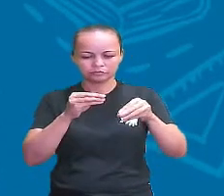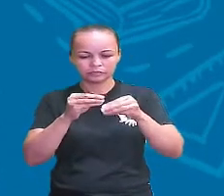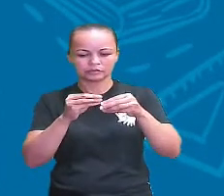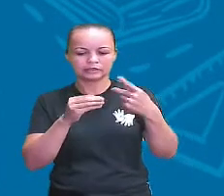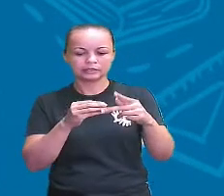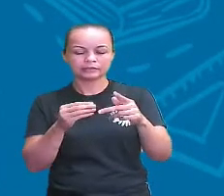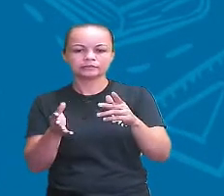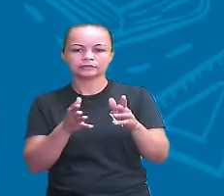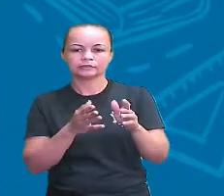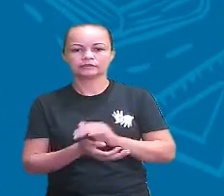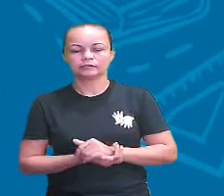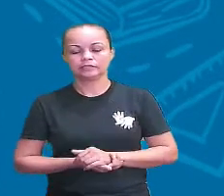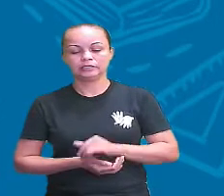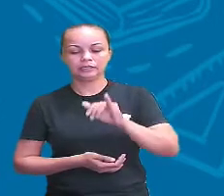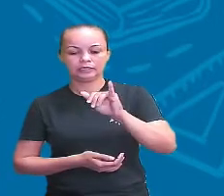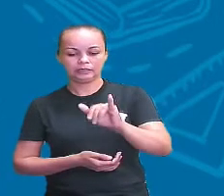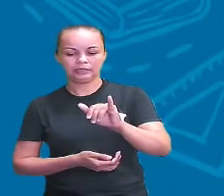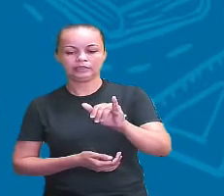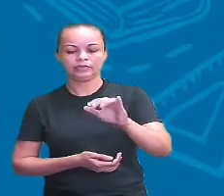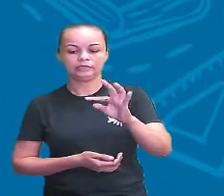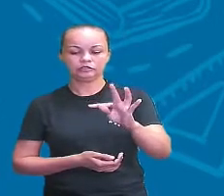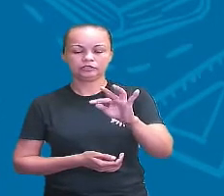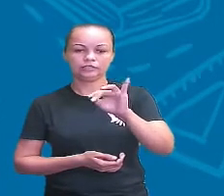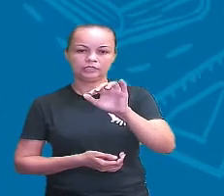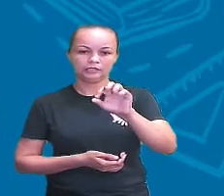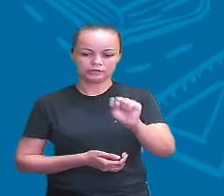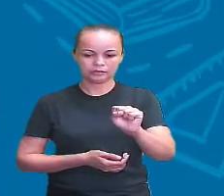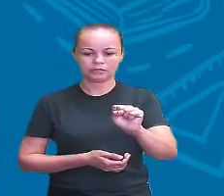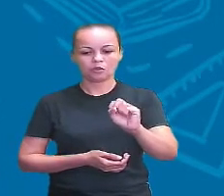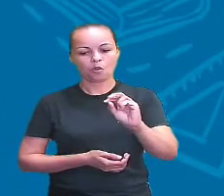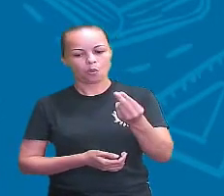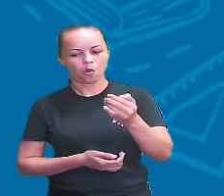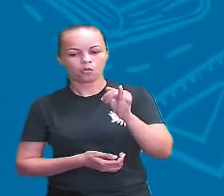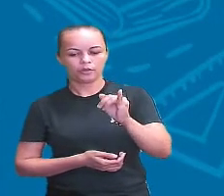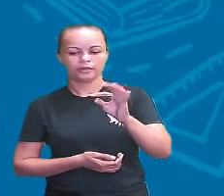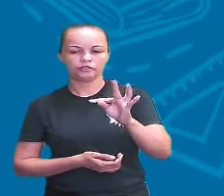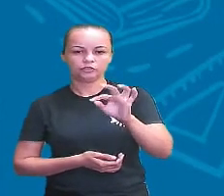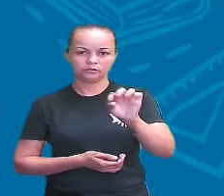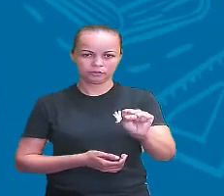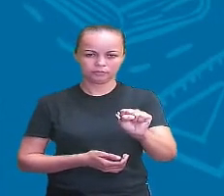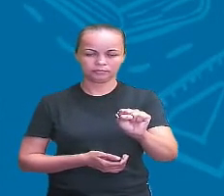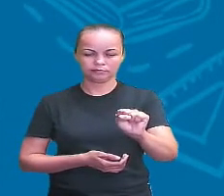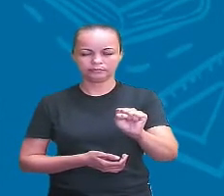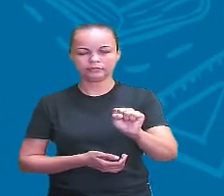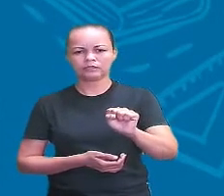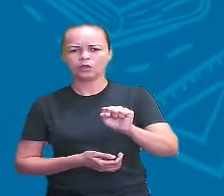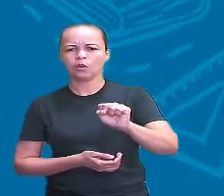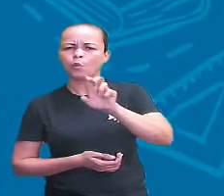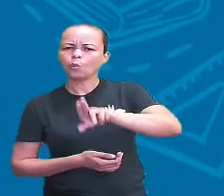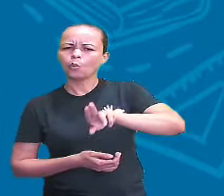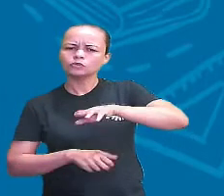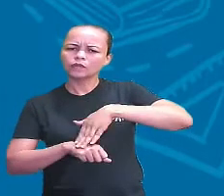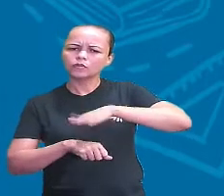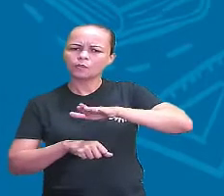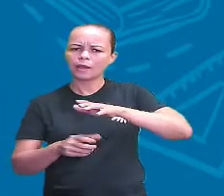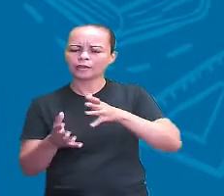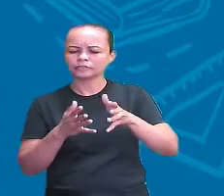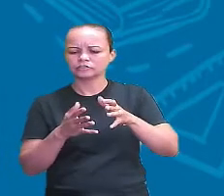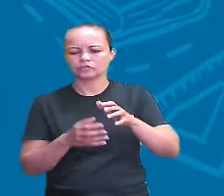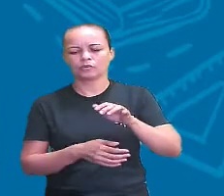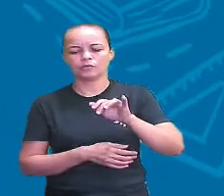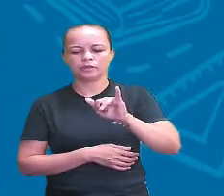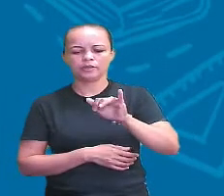gente pode chamar de it's ou it is. O mais utilizado, gente, seria com a forma contraída,